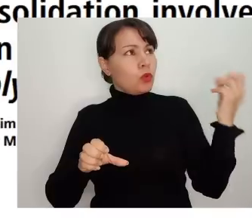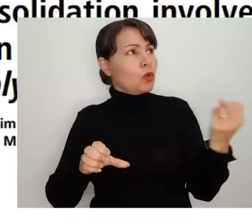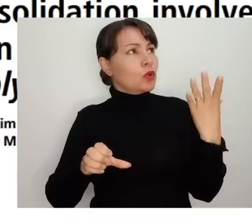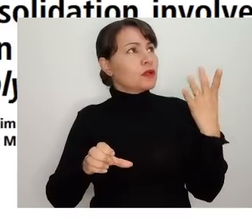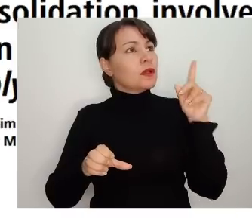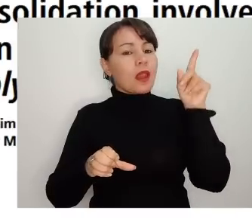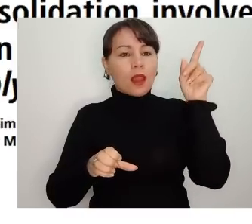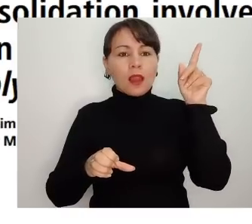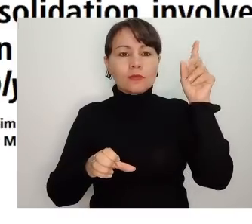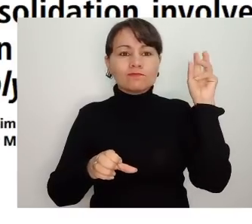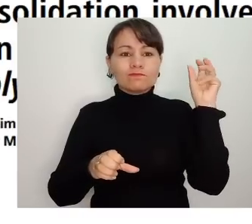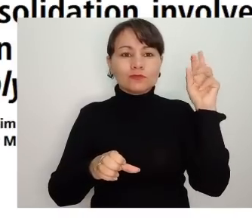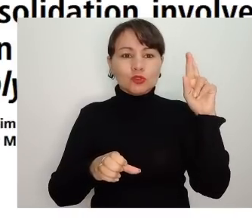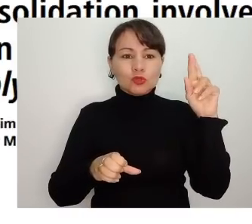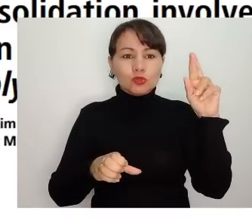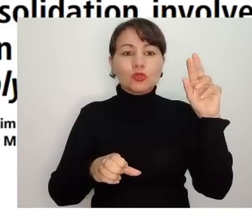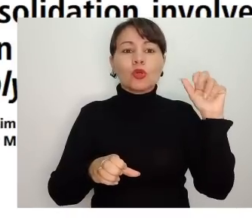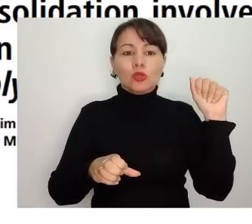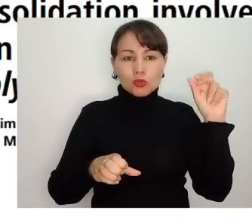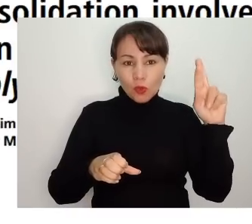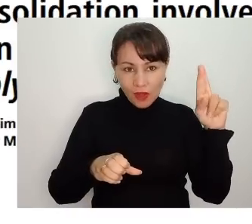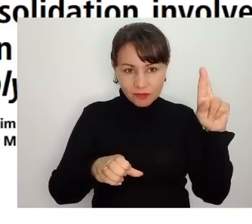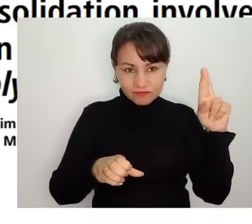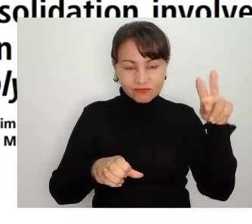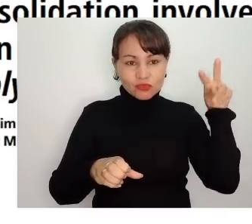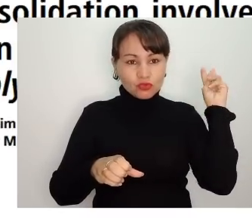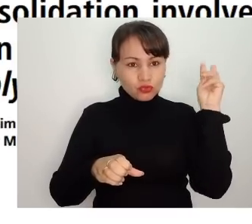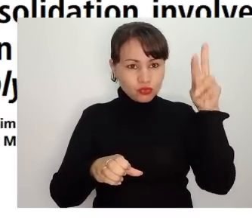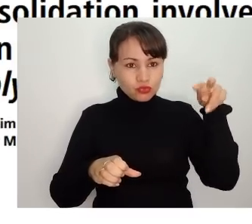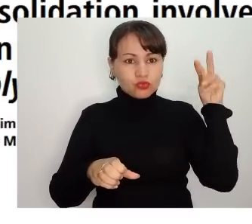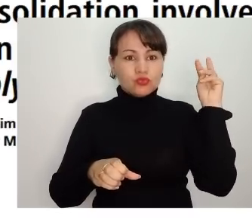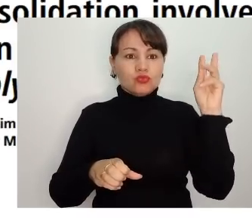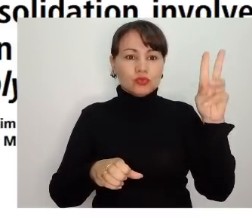estímulo referente àquele